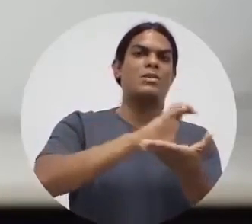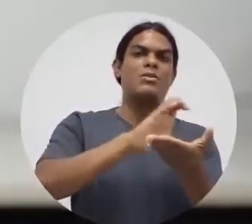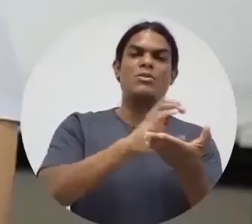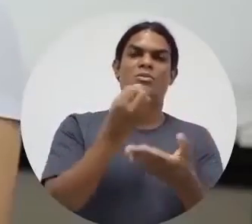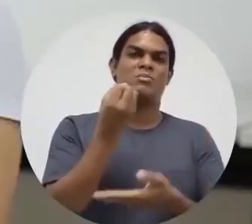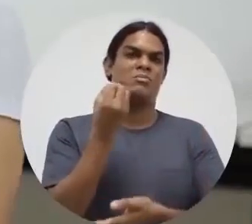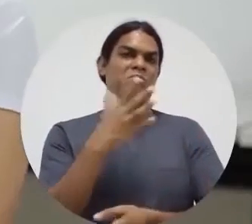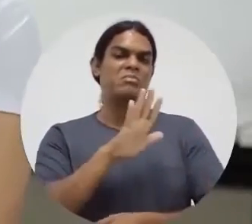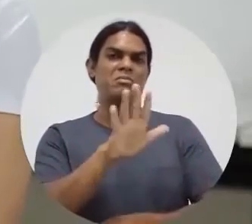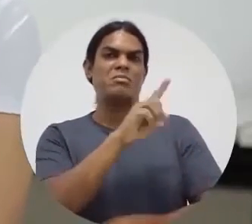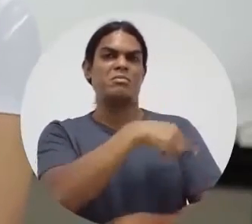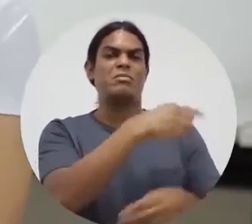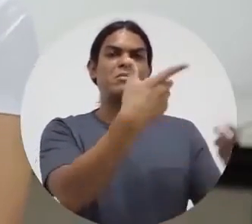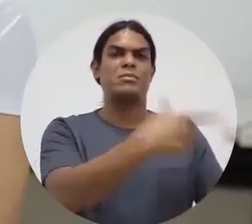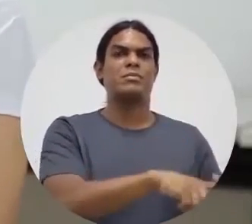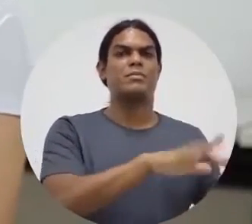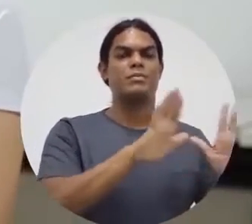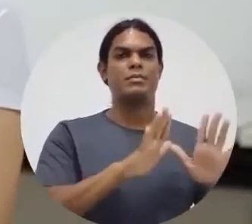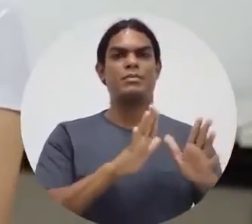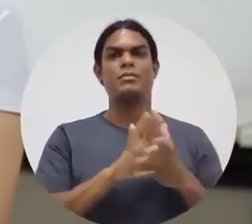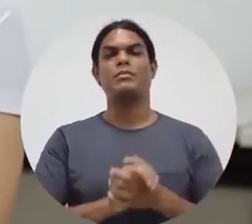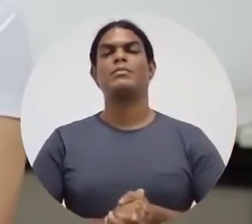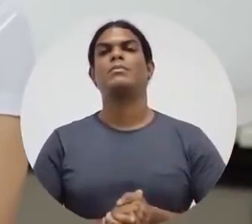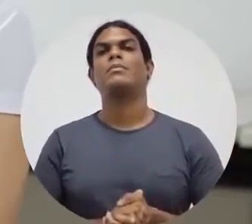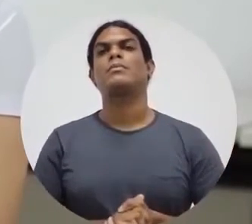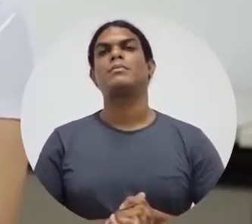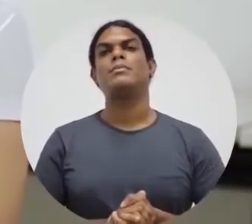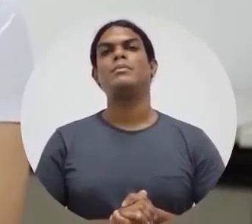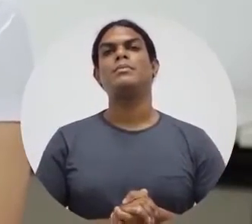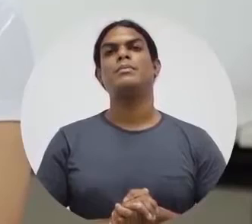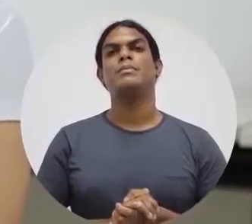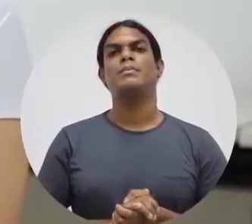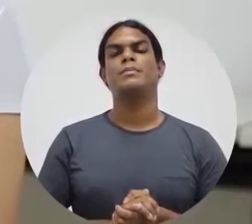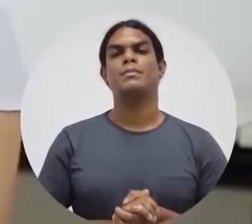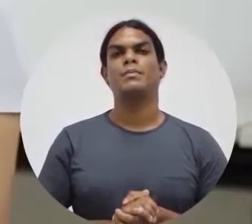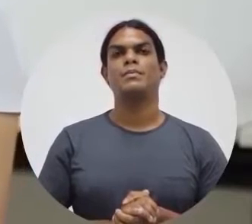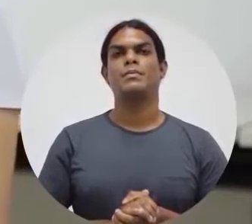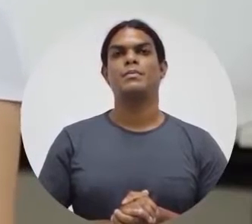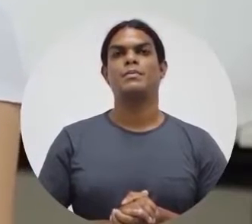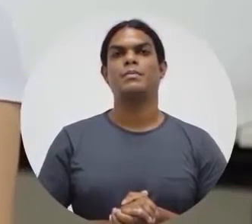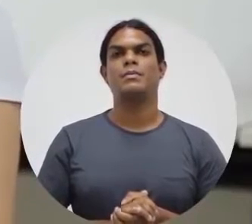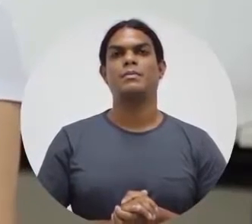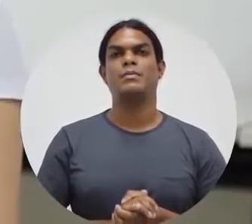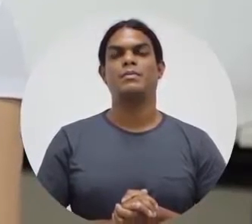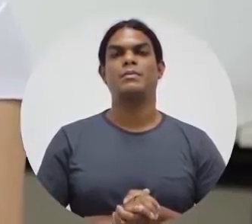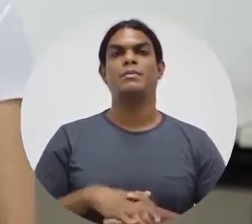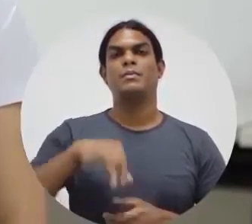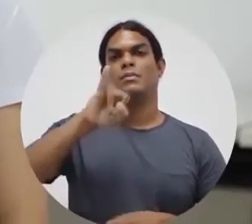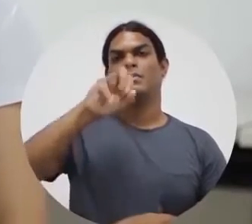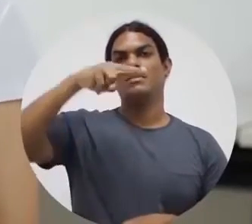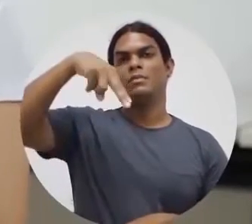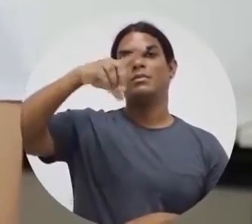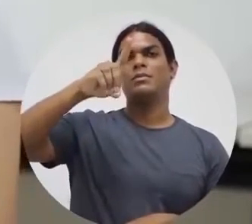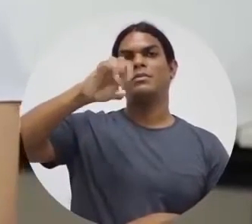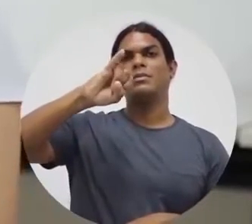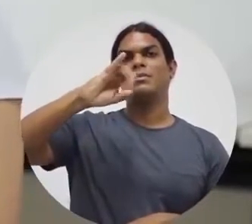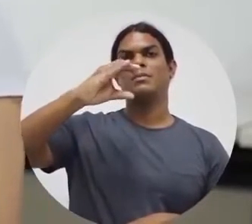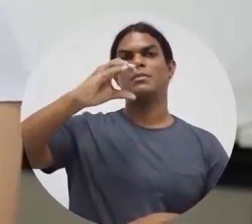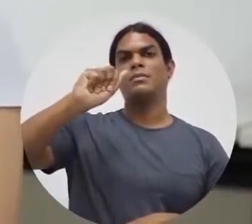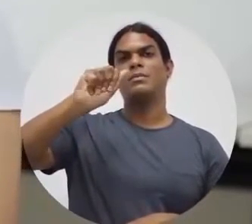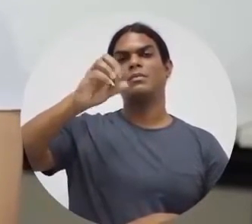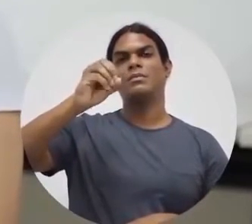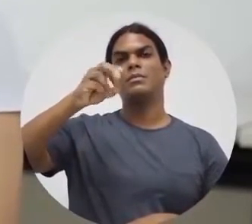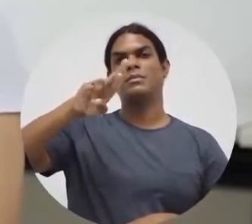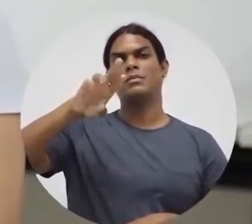fechava. Então, os números são importantes? Sim, são muito importantes na tomada de decisão. Os indicadores são